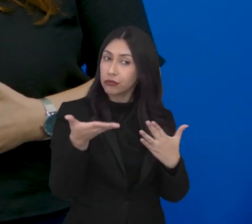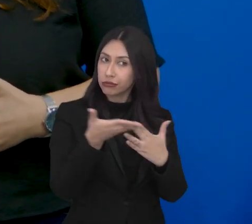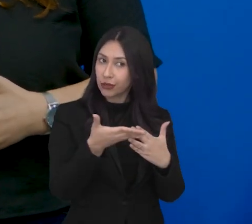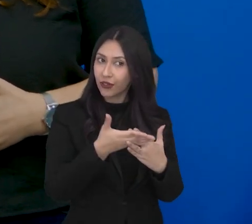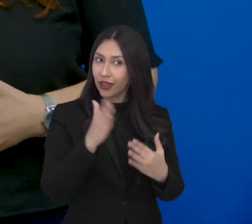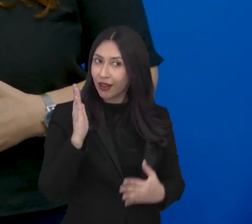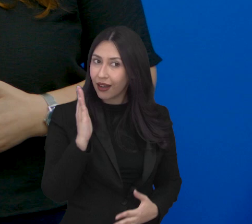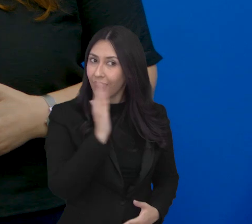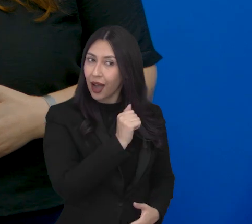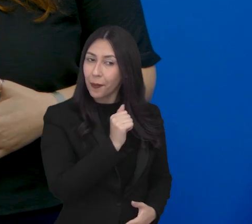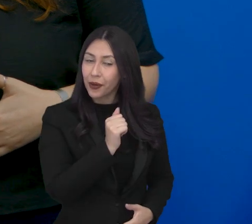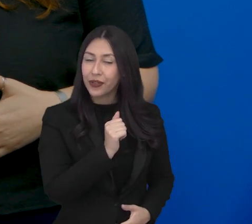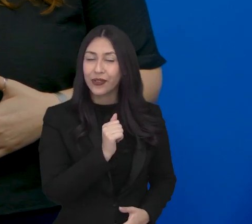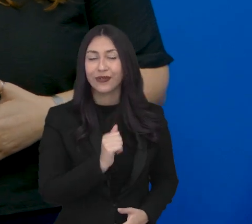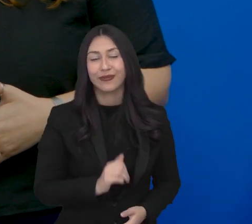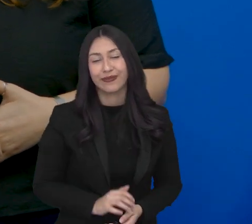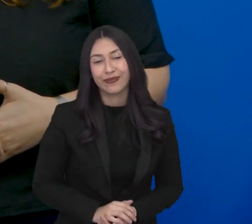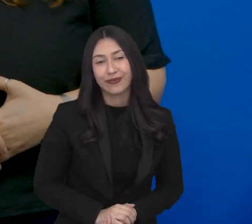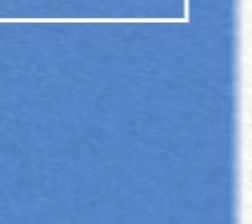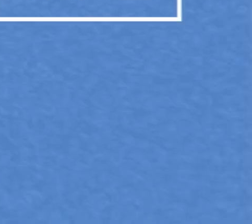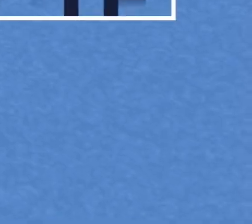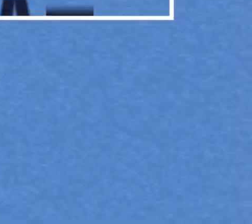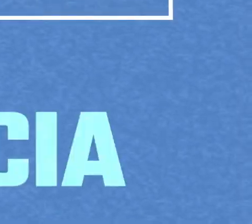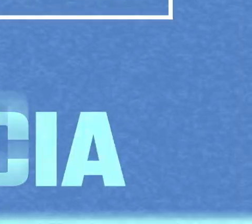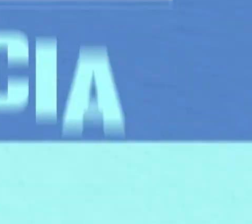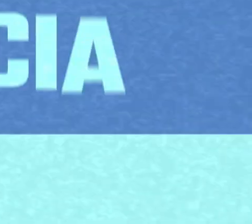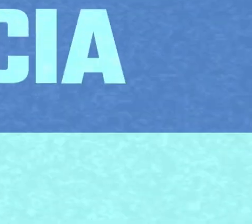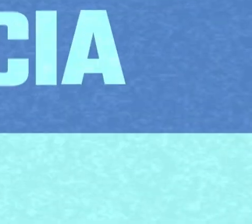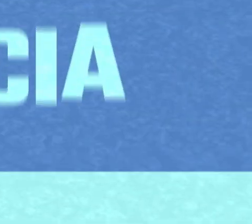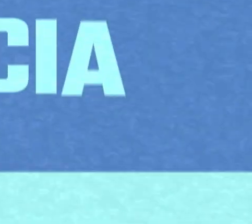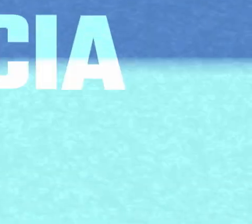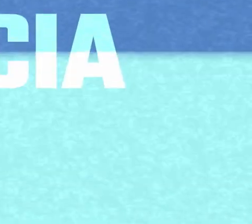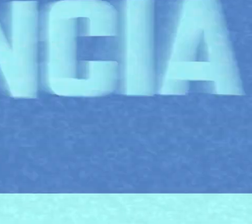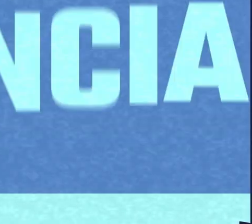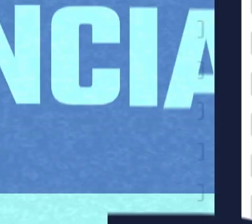faz um rápido intervalo e a gente já volta.